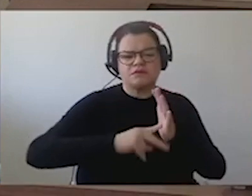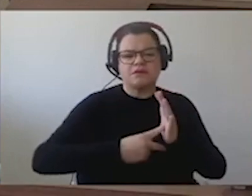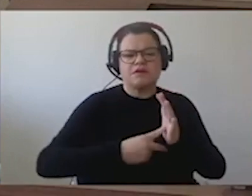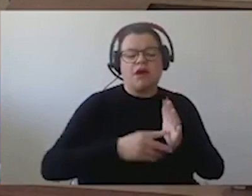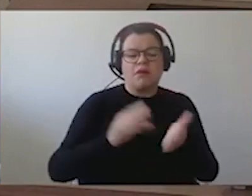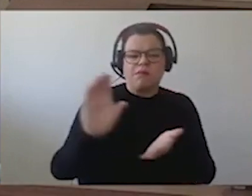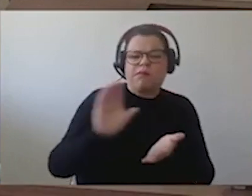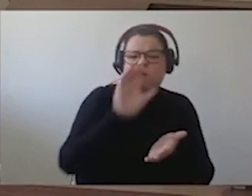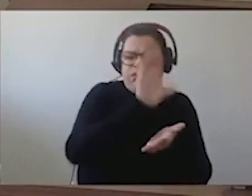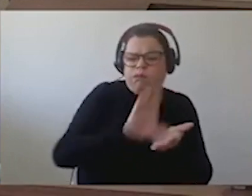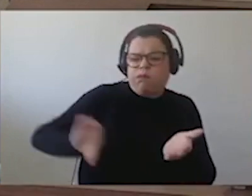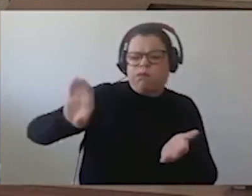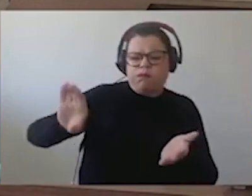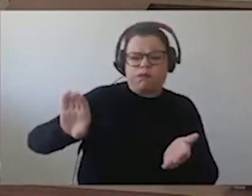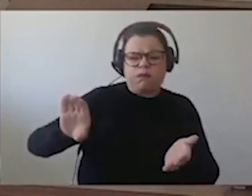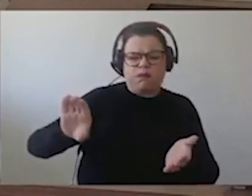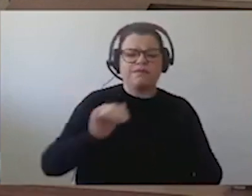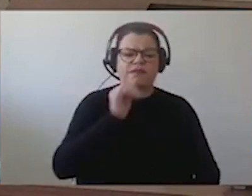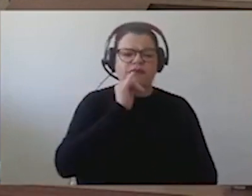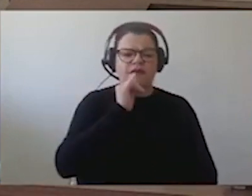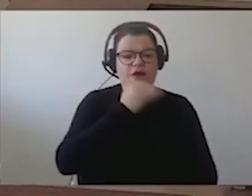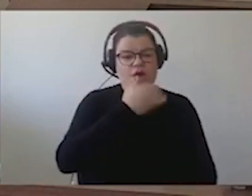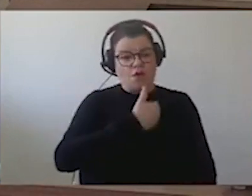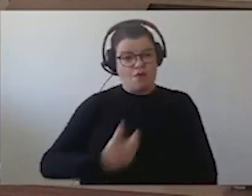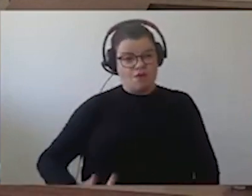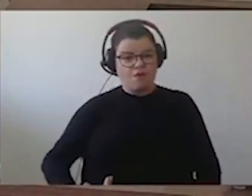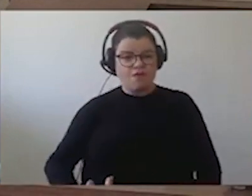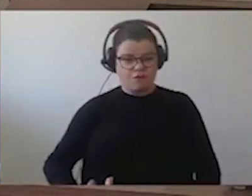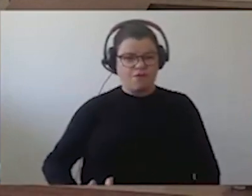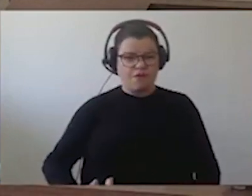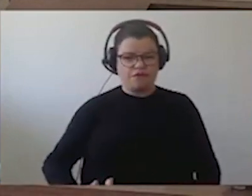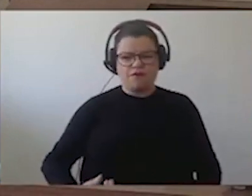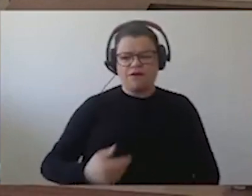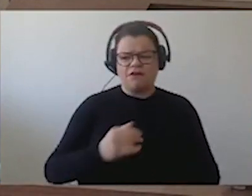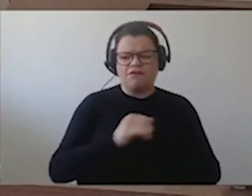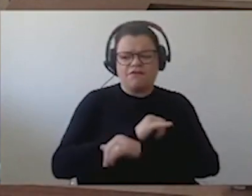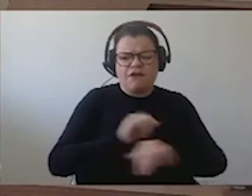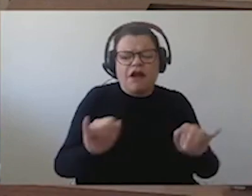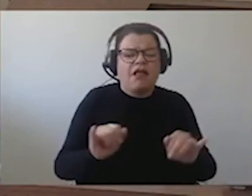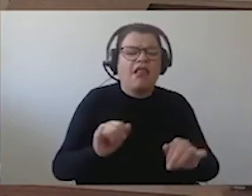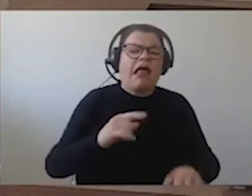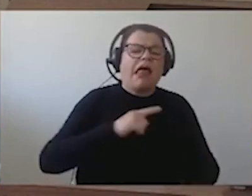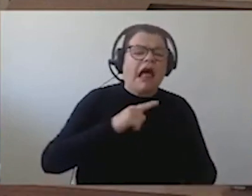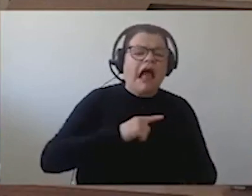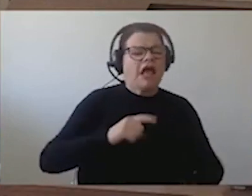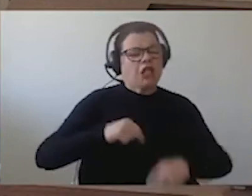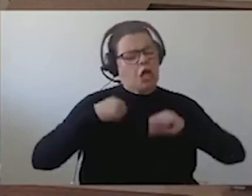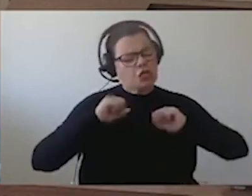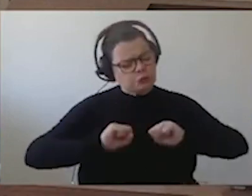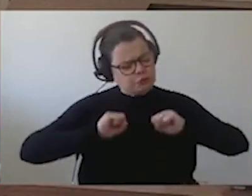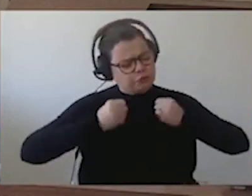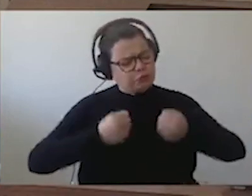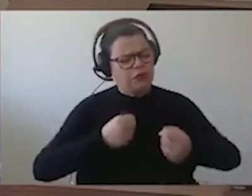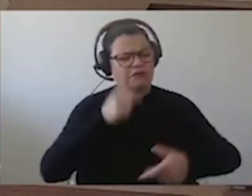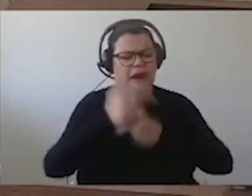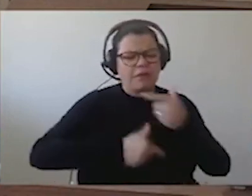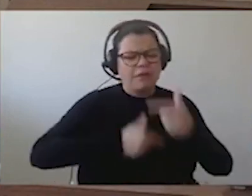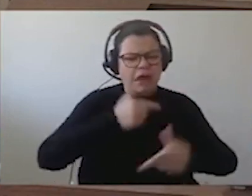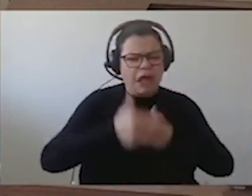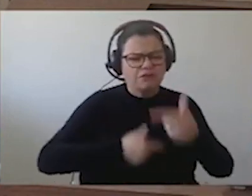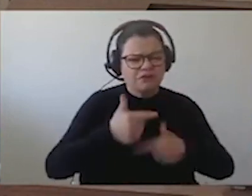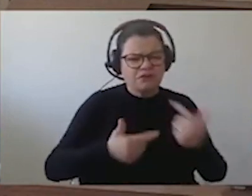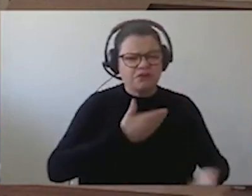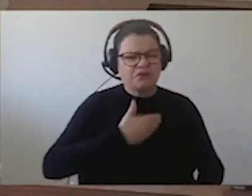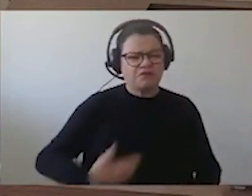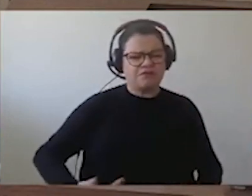Então, um governo que se diz a favor dos trabalhadores, o seu ministro do Trabalho